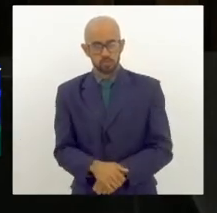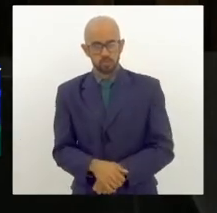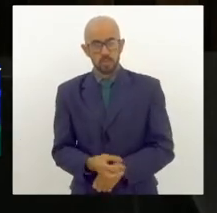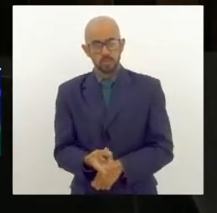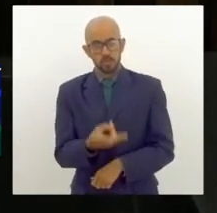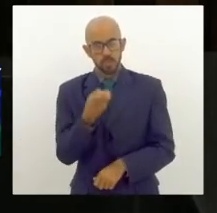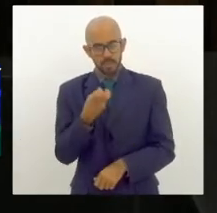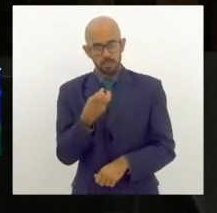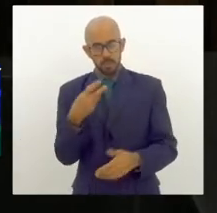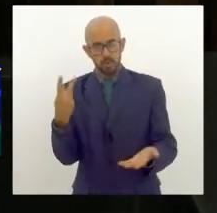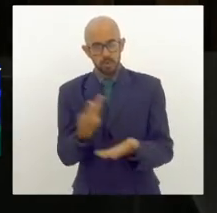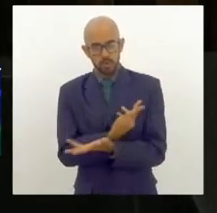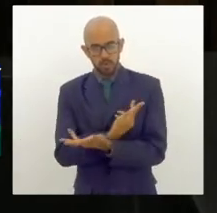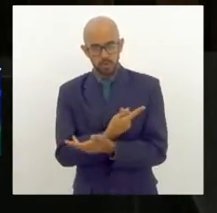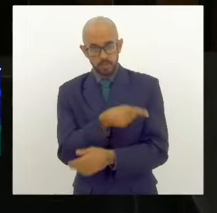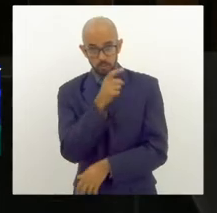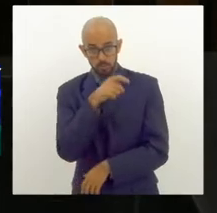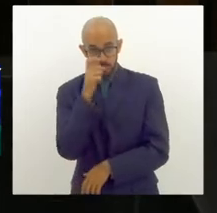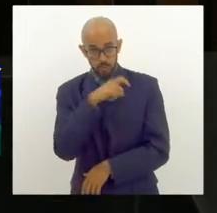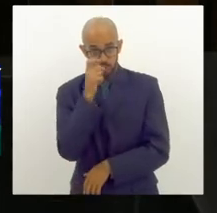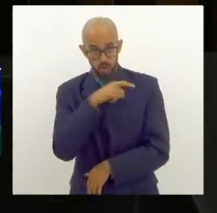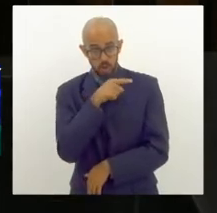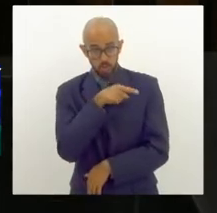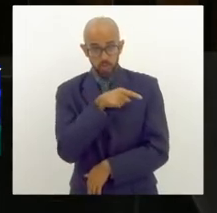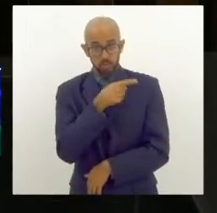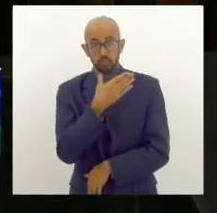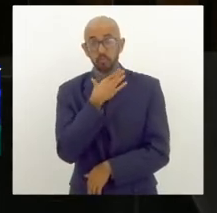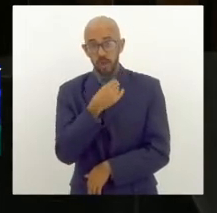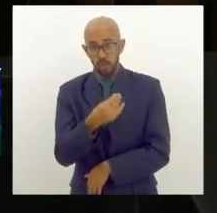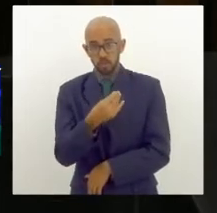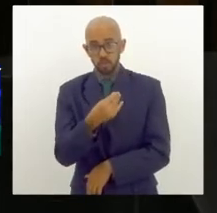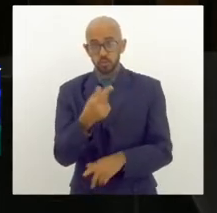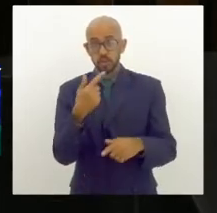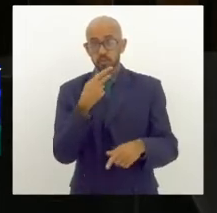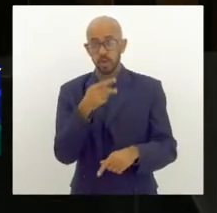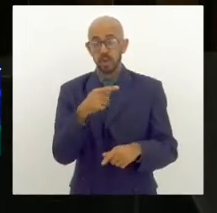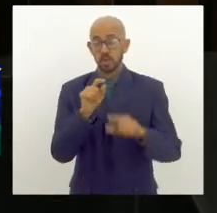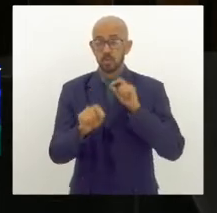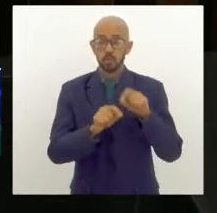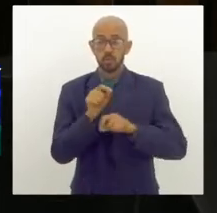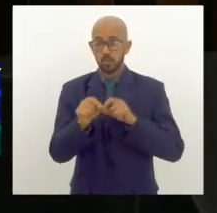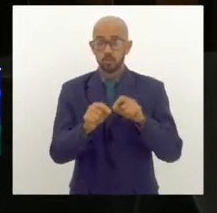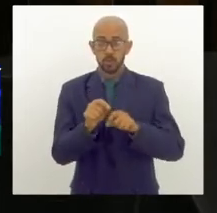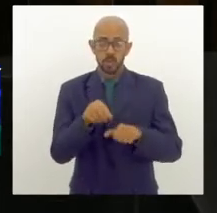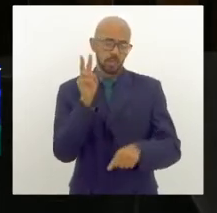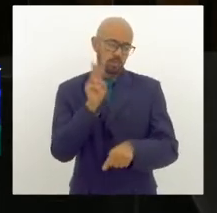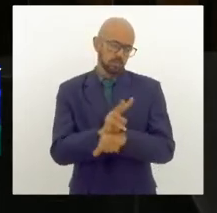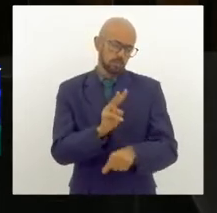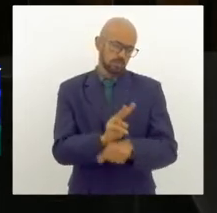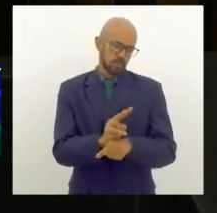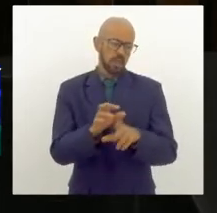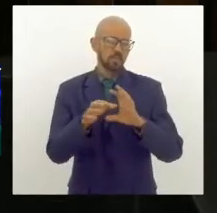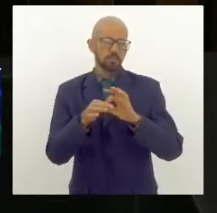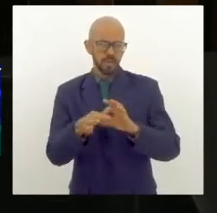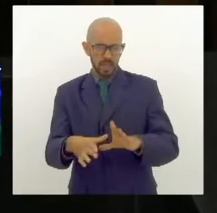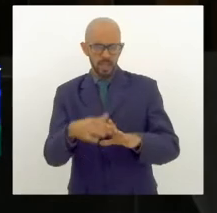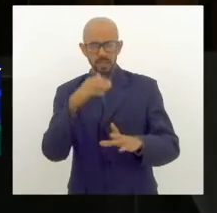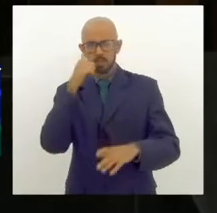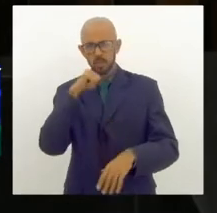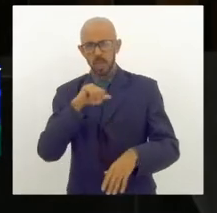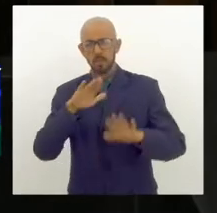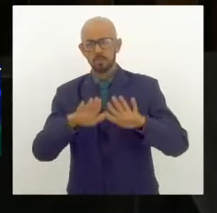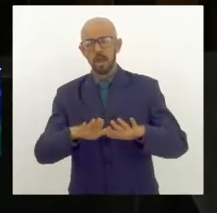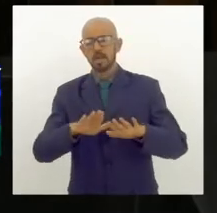São tão hipócritas e mentirosos que dizem defender a liberdade, a mulher,